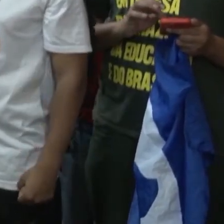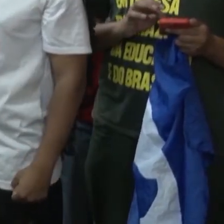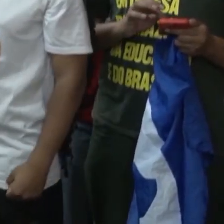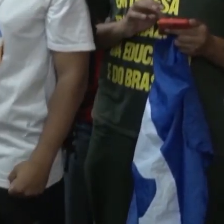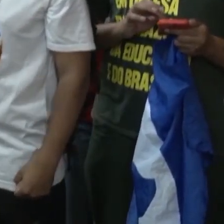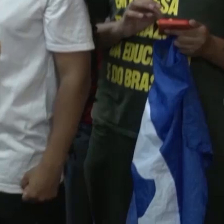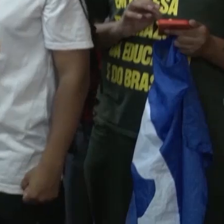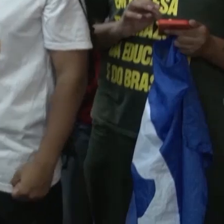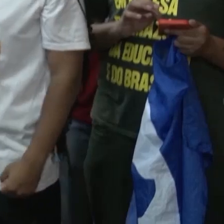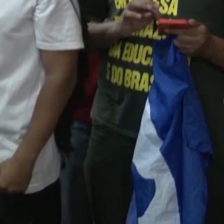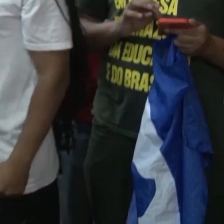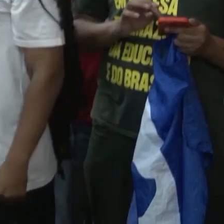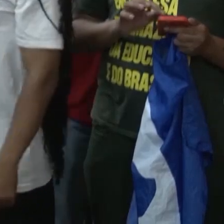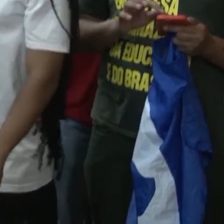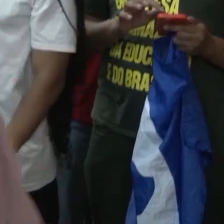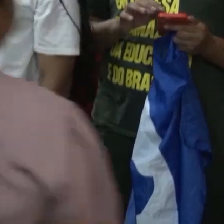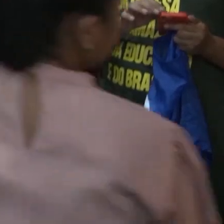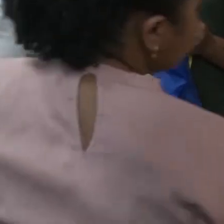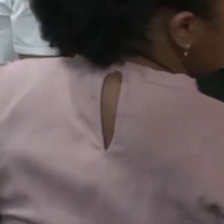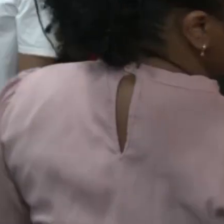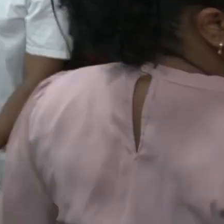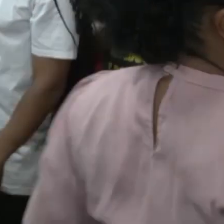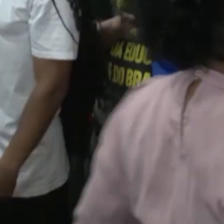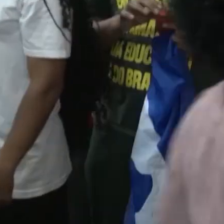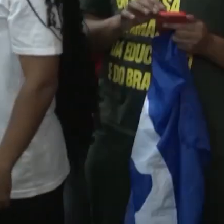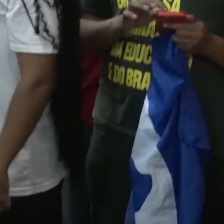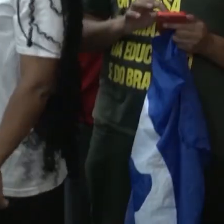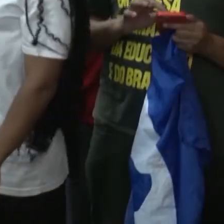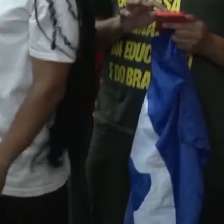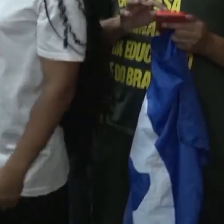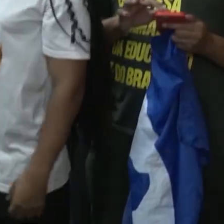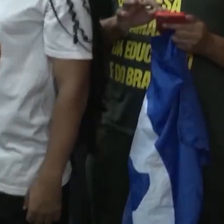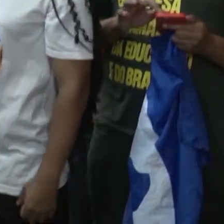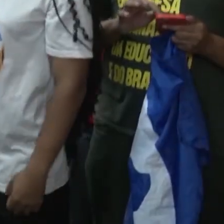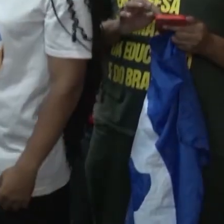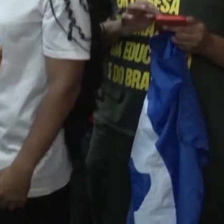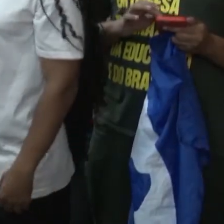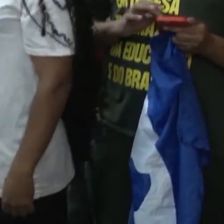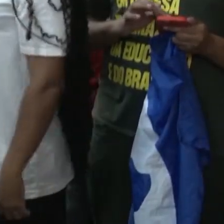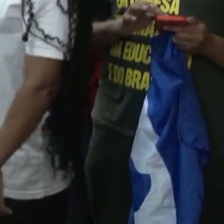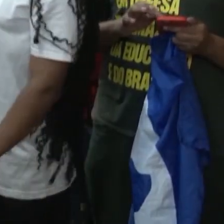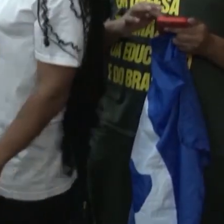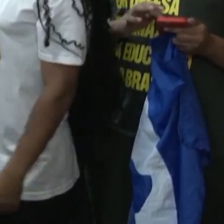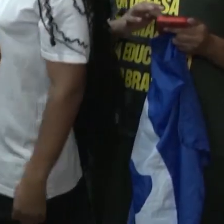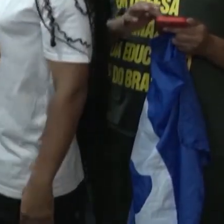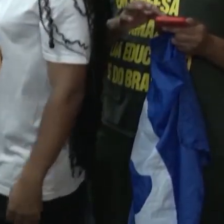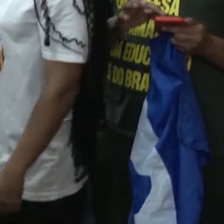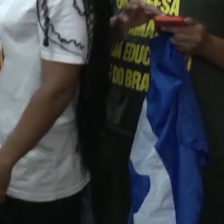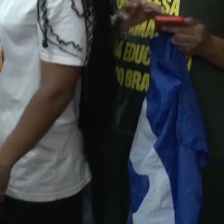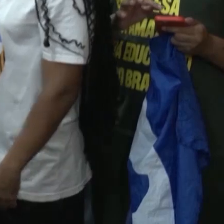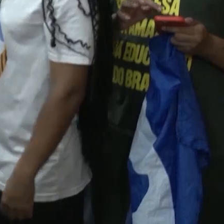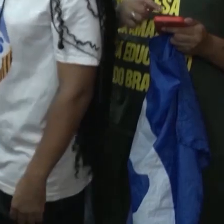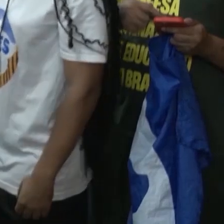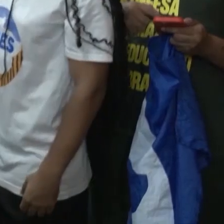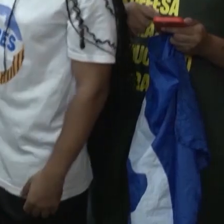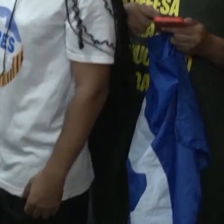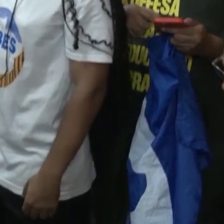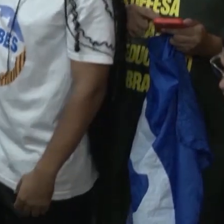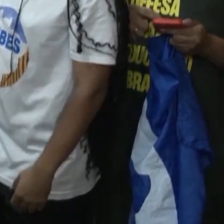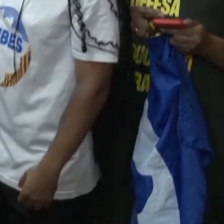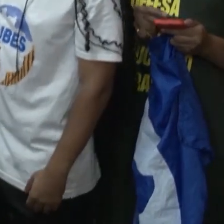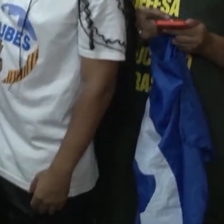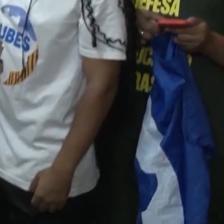de 500 mil votos a favor da tese do passe livre estudantil. E agora está na mão do prefeito Braide, na mão dos vereadores de São